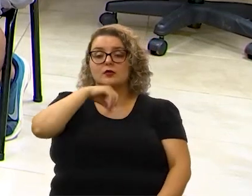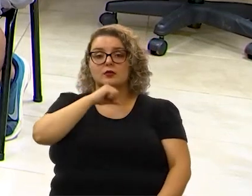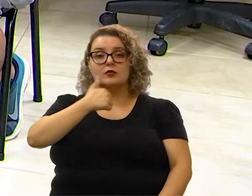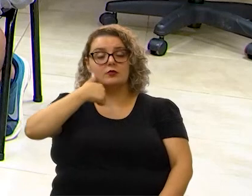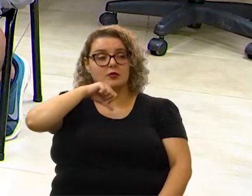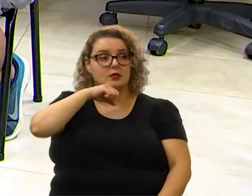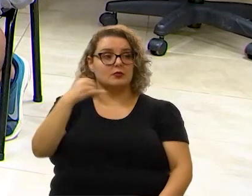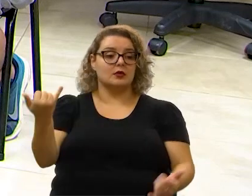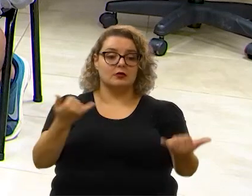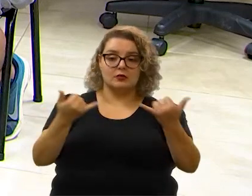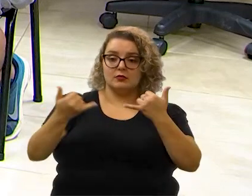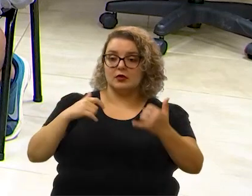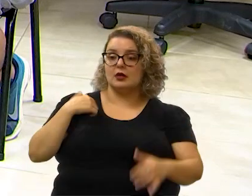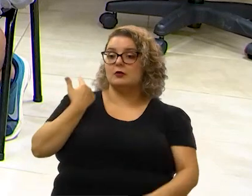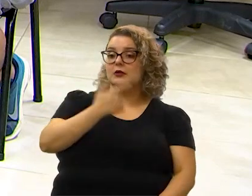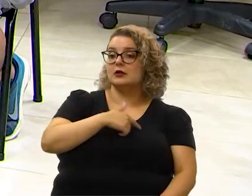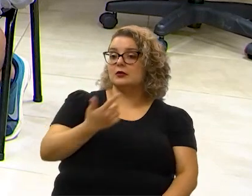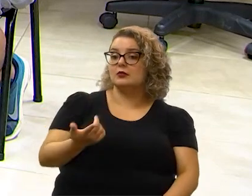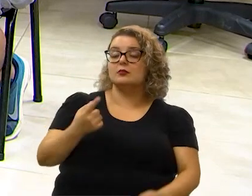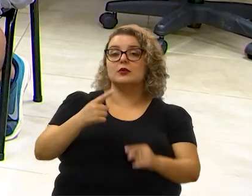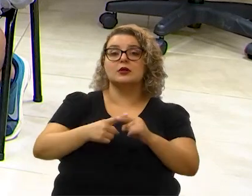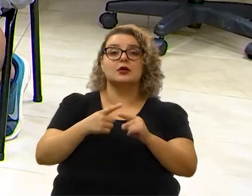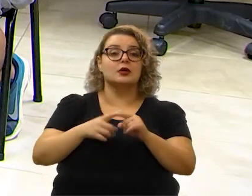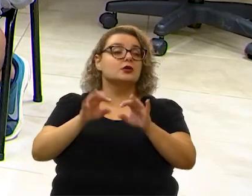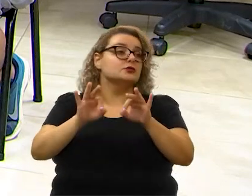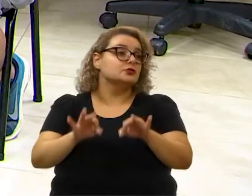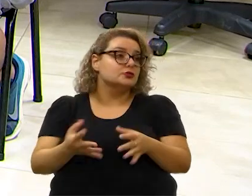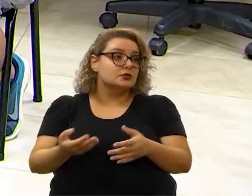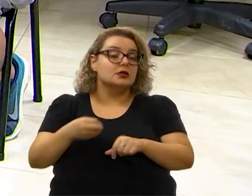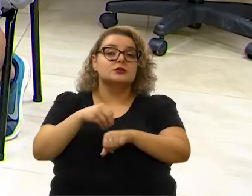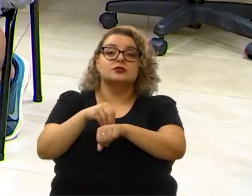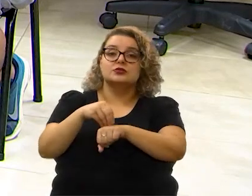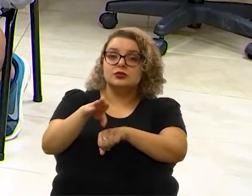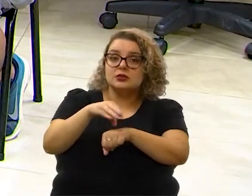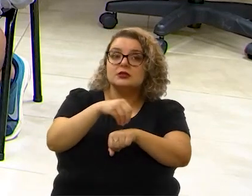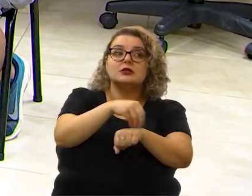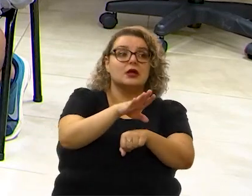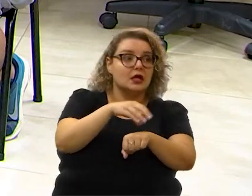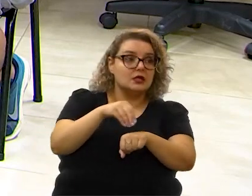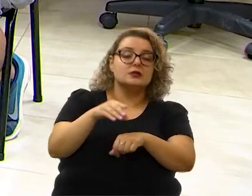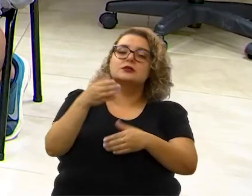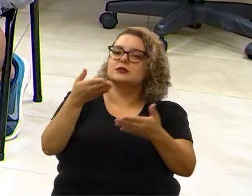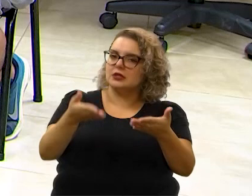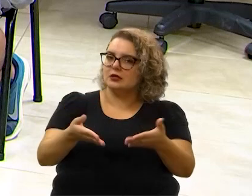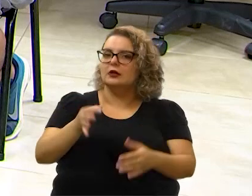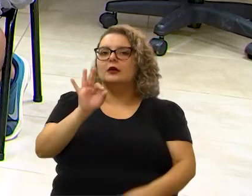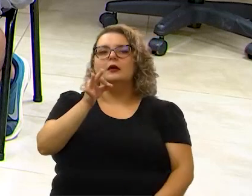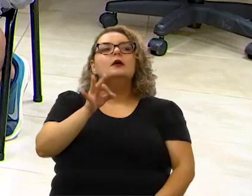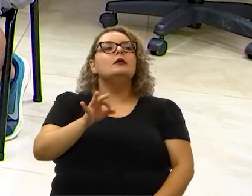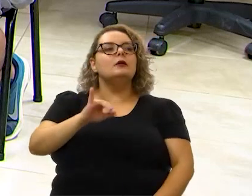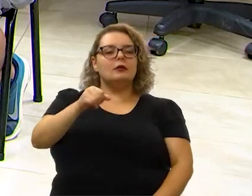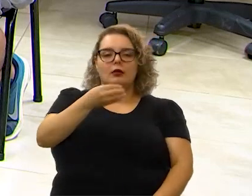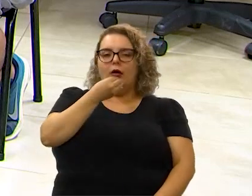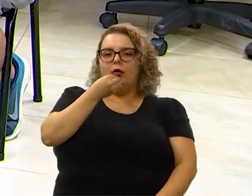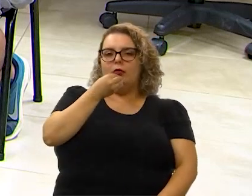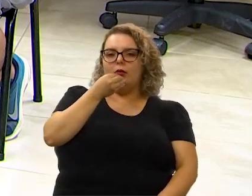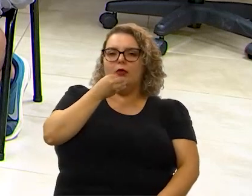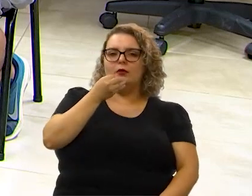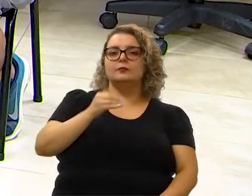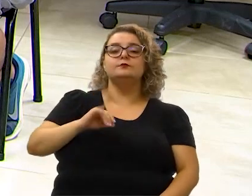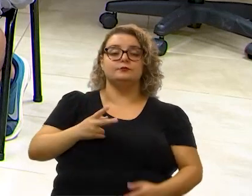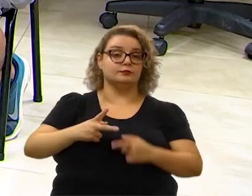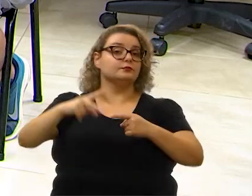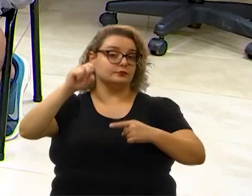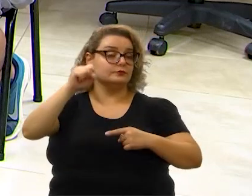os pais, as pessoas vêm falar bastante para a gente, porque justamente são dicas. E essa aí, certamente, pegando o gancho